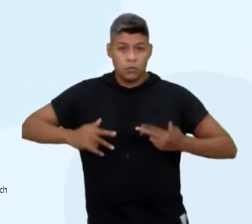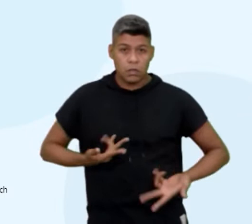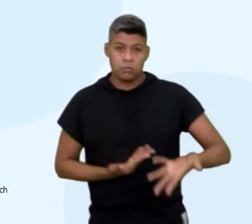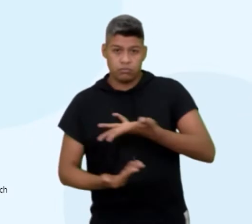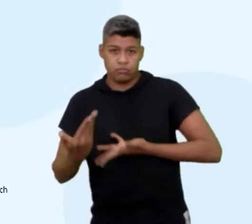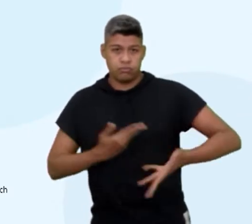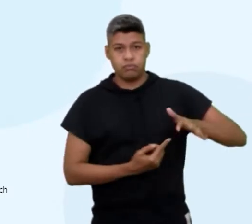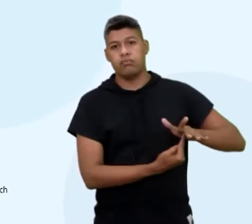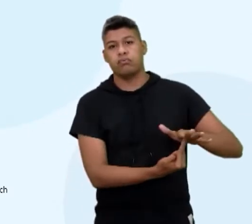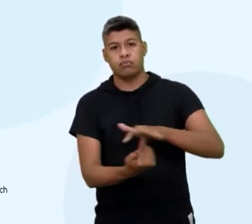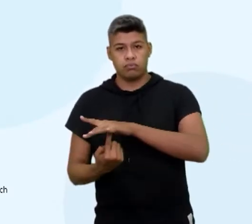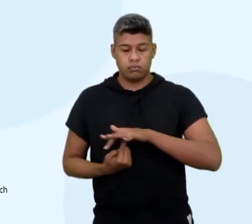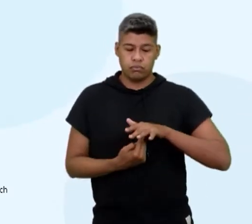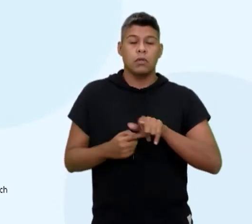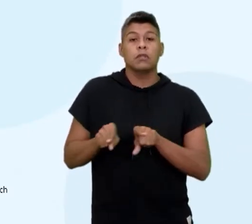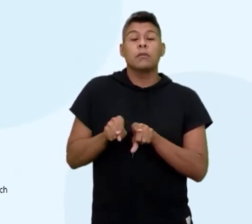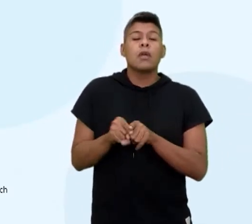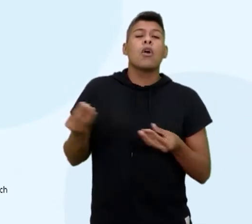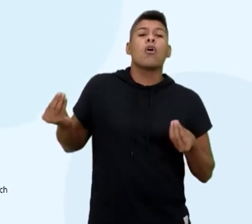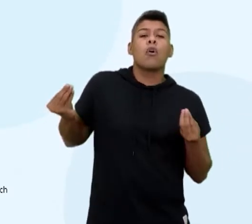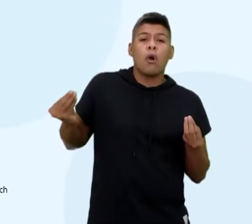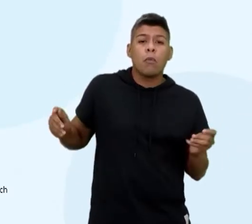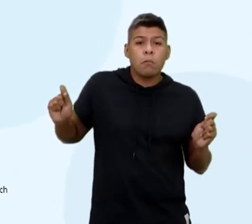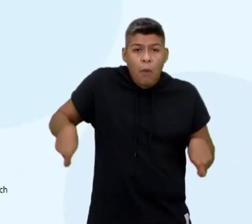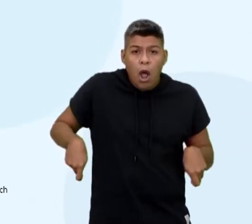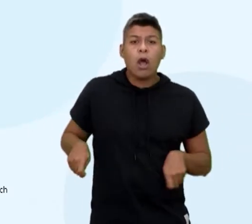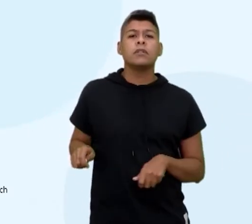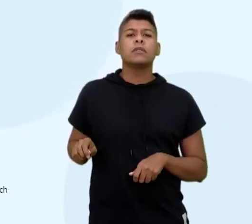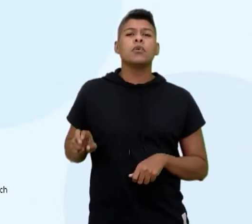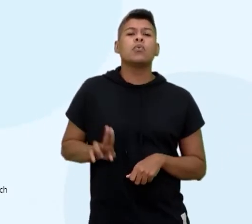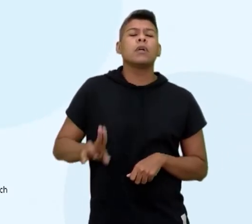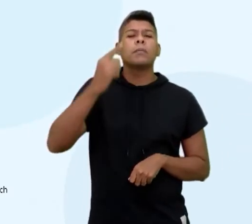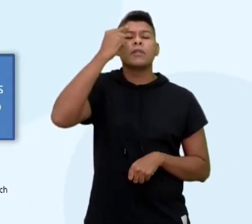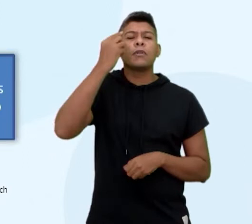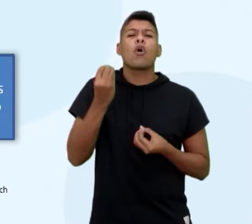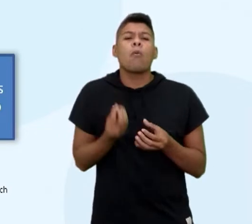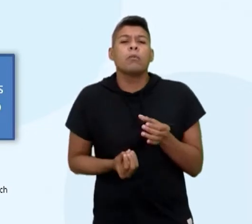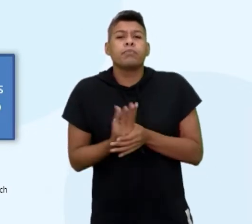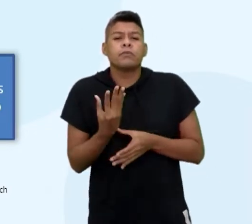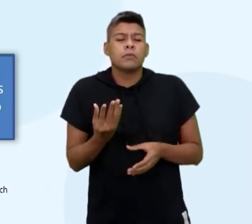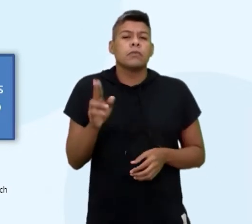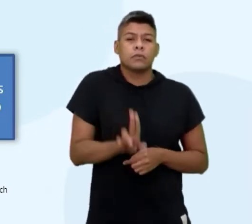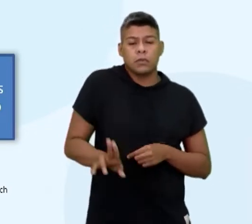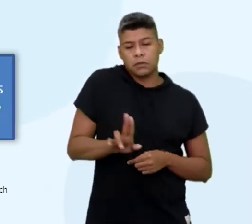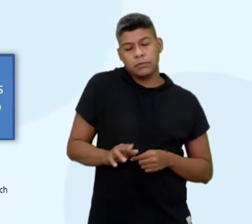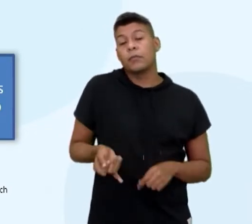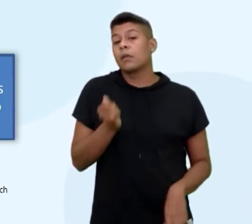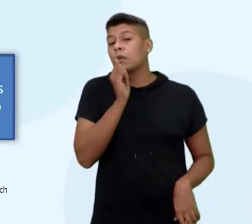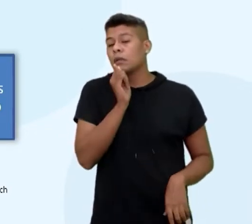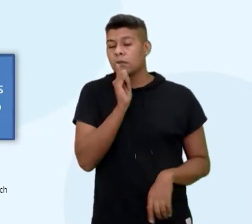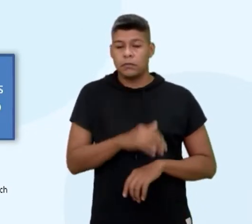o meio ambiente. Como isso pode ser usado? Como é que esse pensamento pode ser usado?